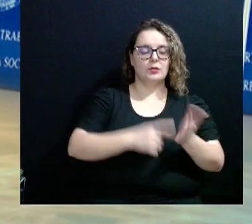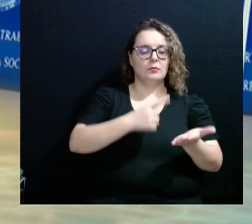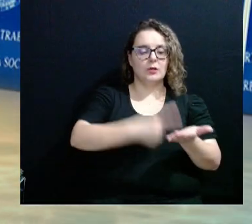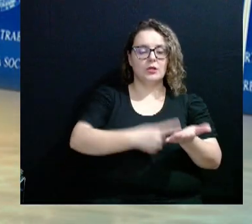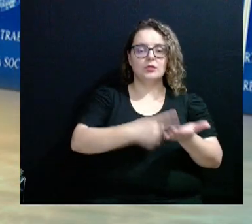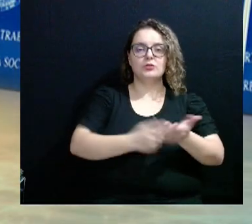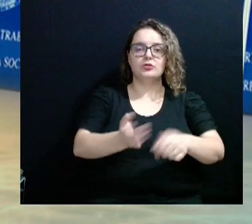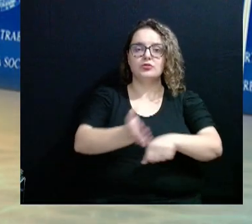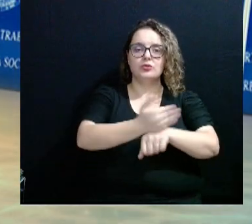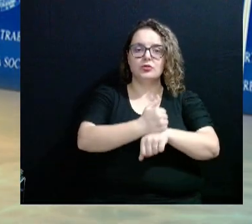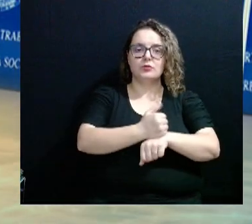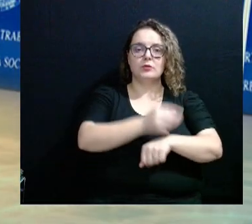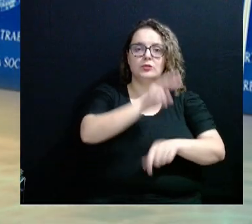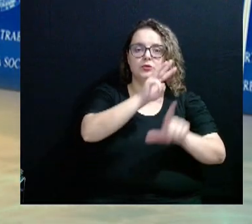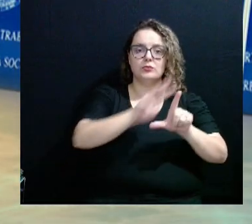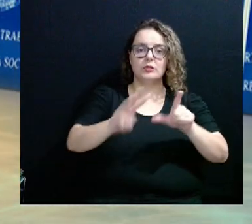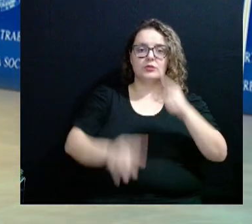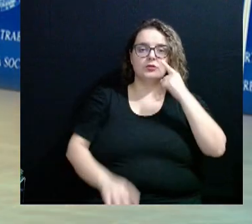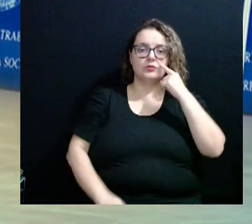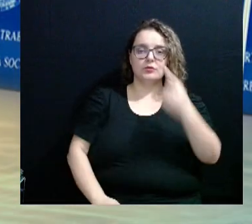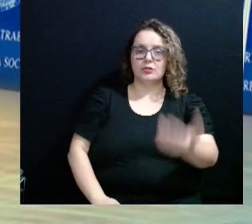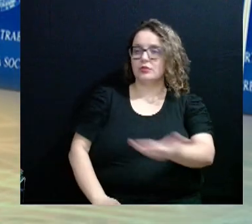site